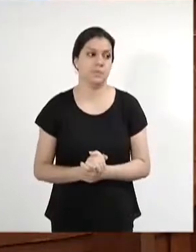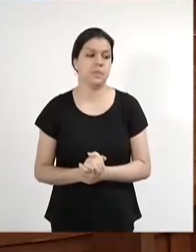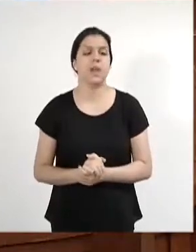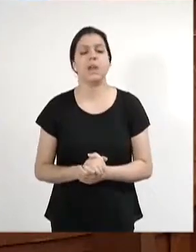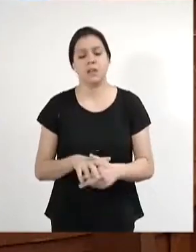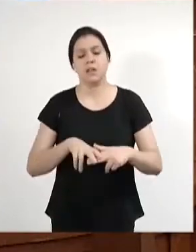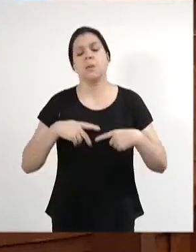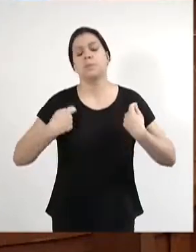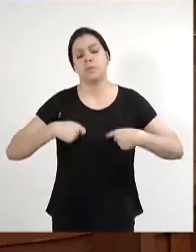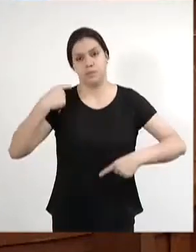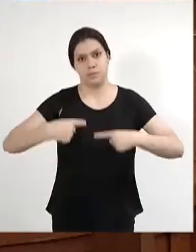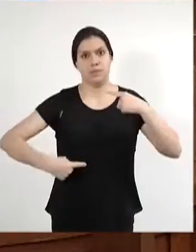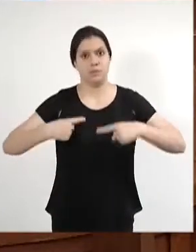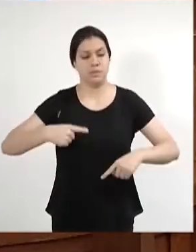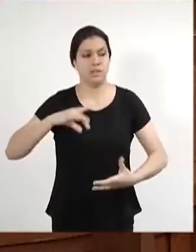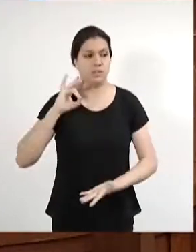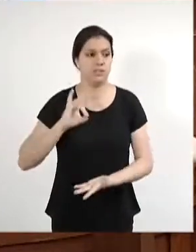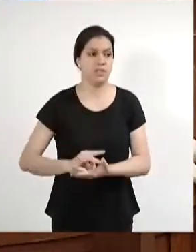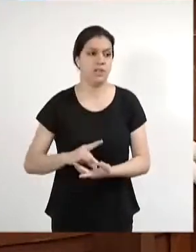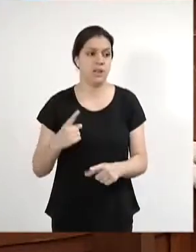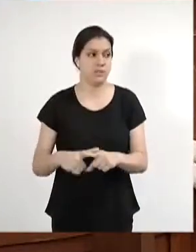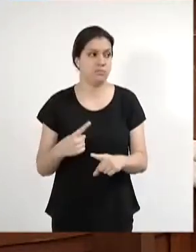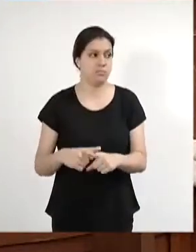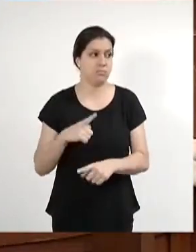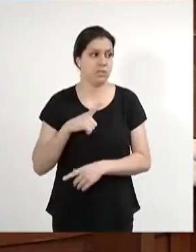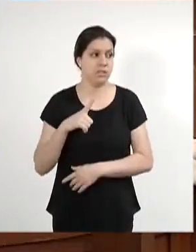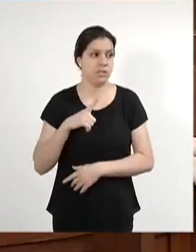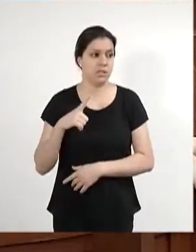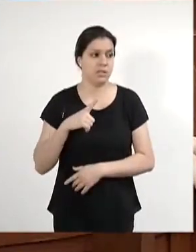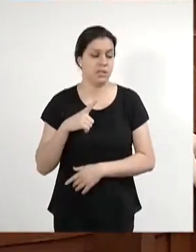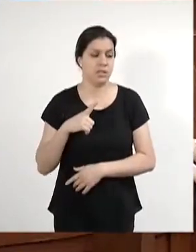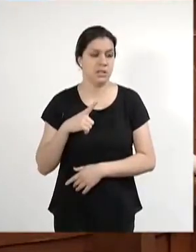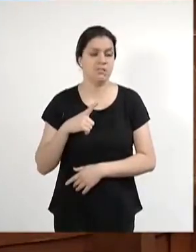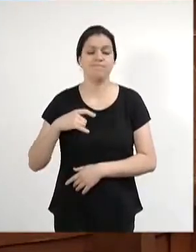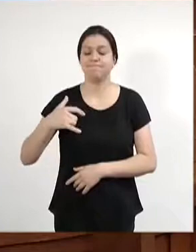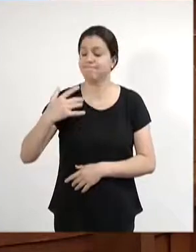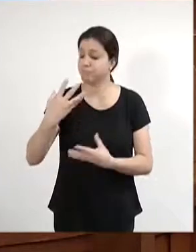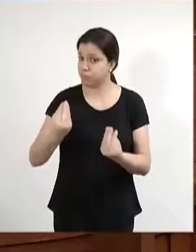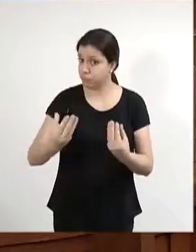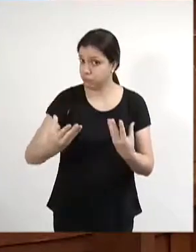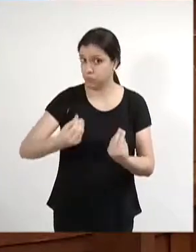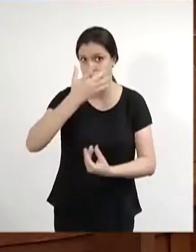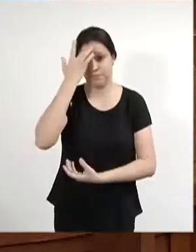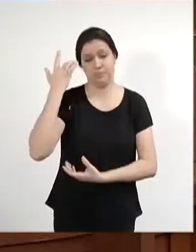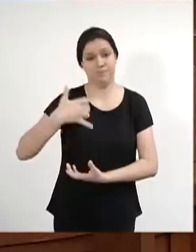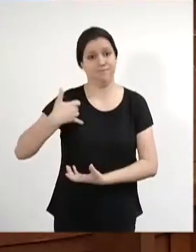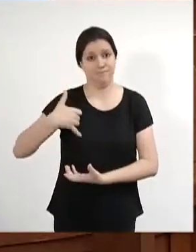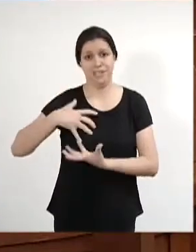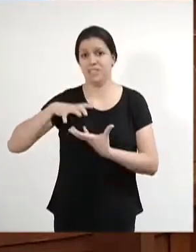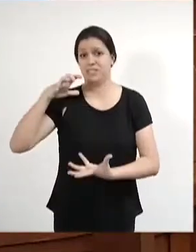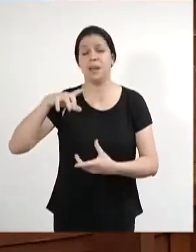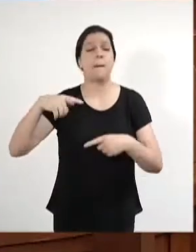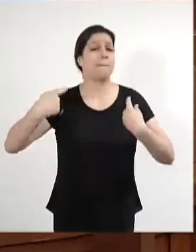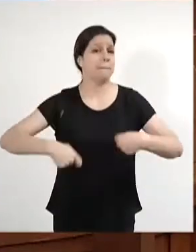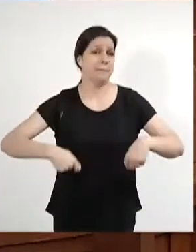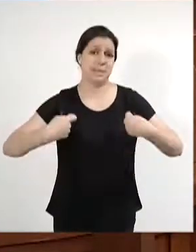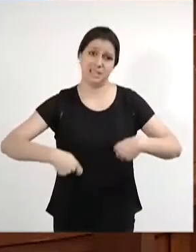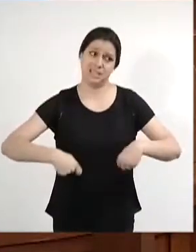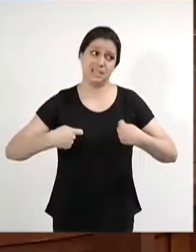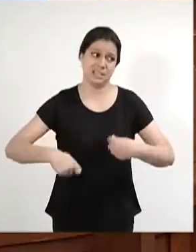e estamos fazendo, porque existe muitos idosos que precisam